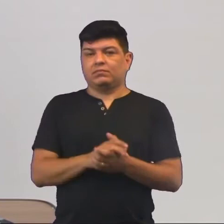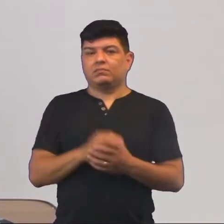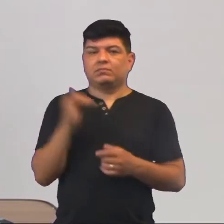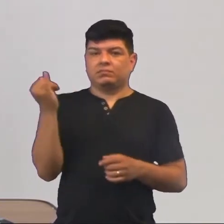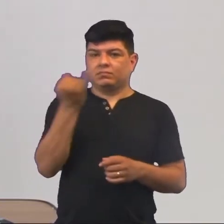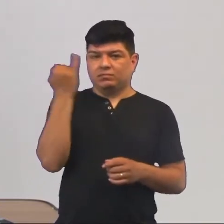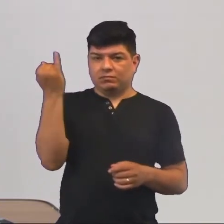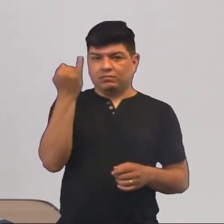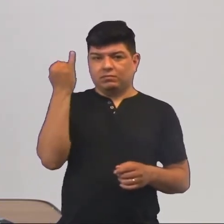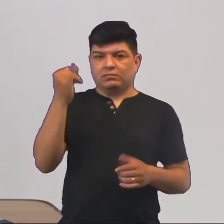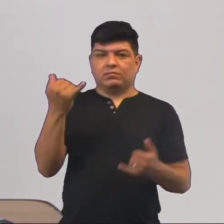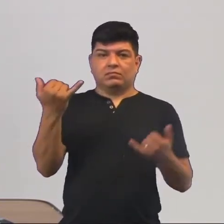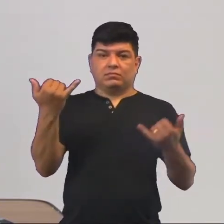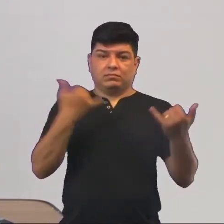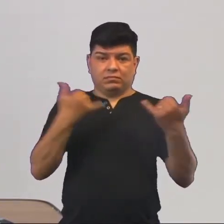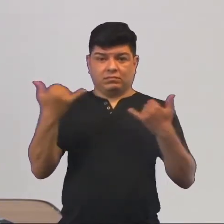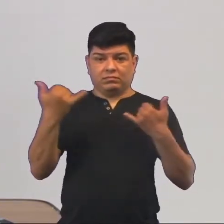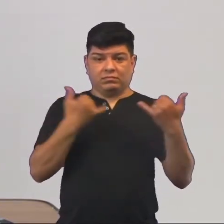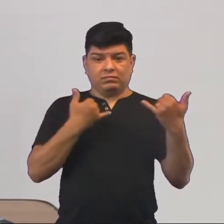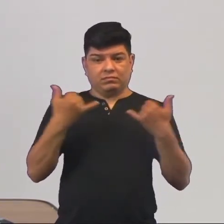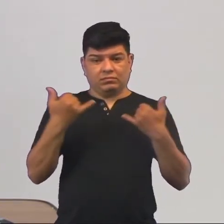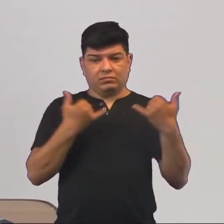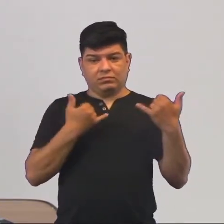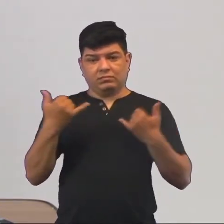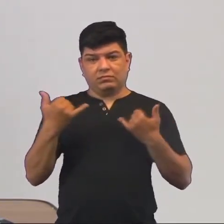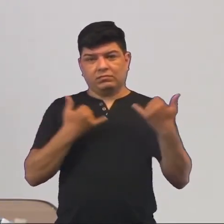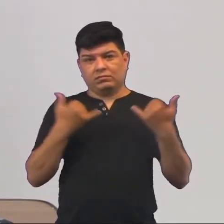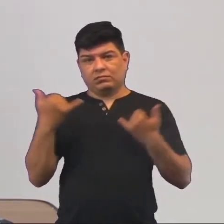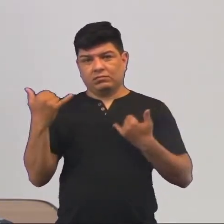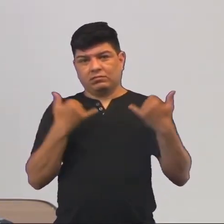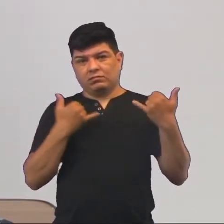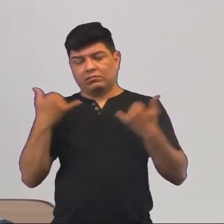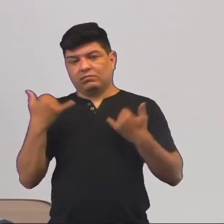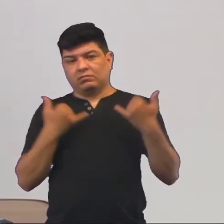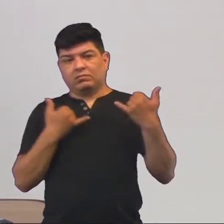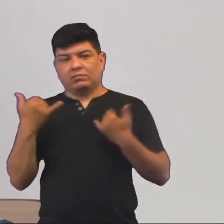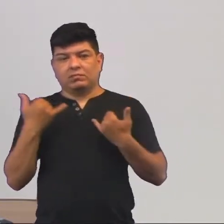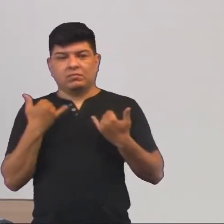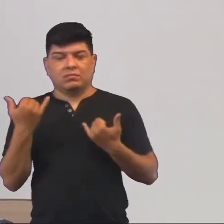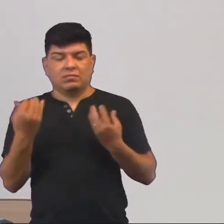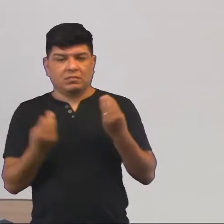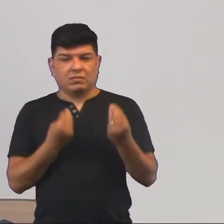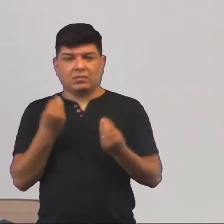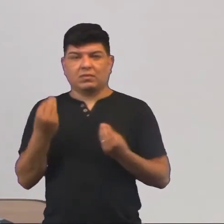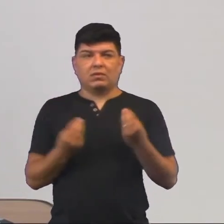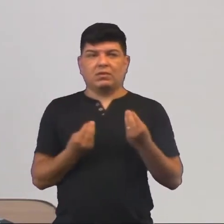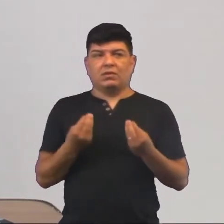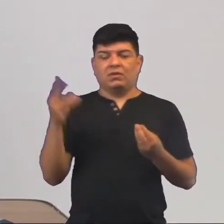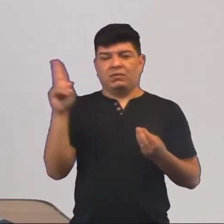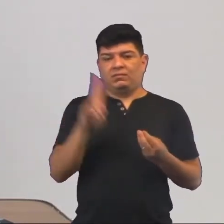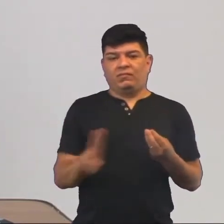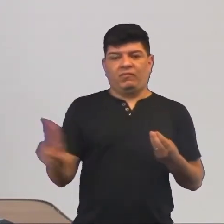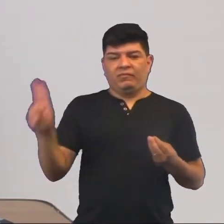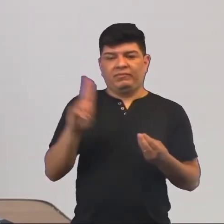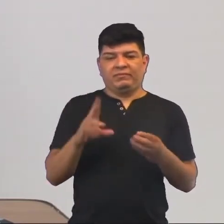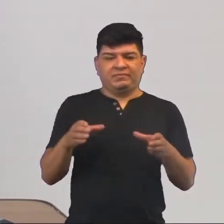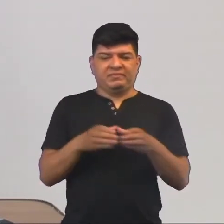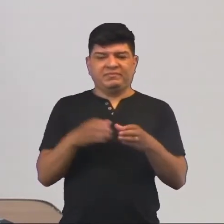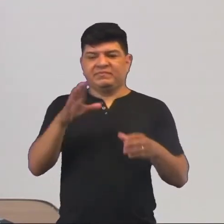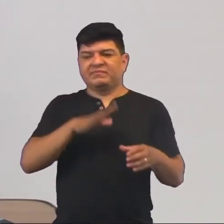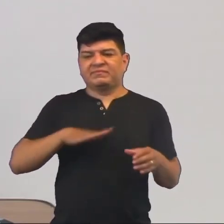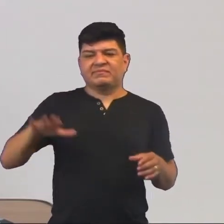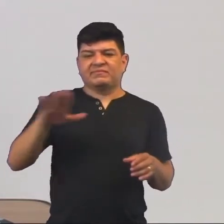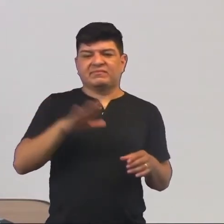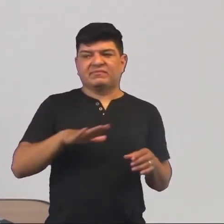importância desse texto é essa, nos informar a respeito desse assunto, entender como é que atua e para que serve, tá bom? Isso é importante para a comunidade em